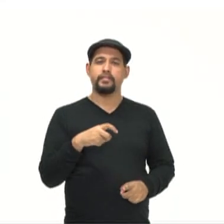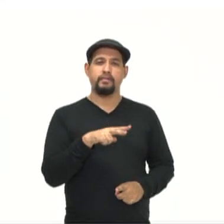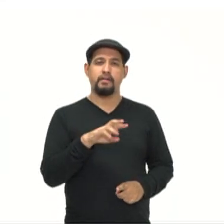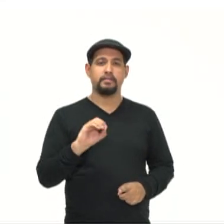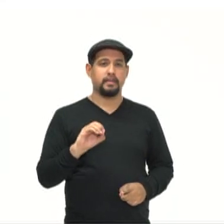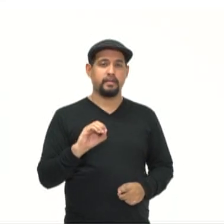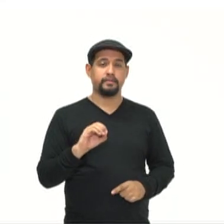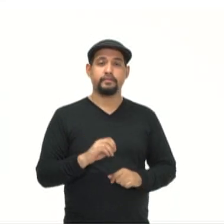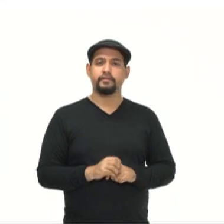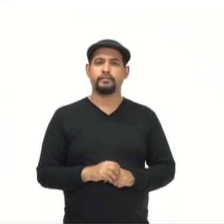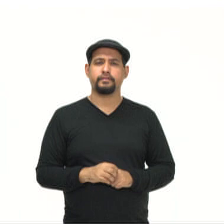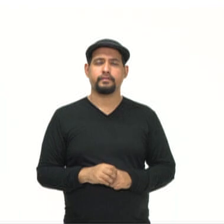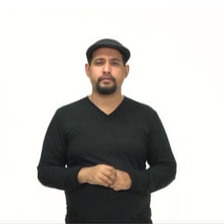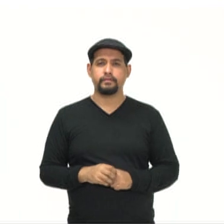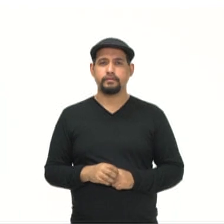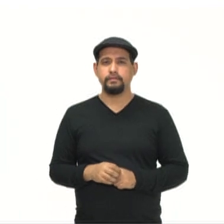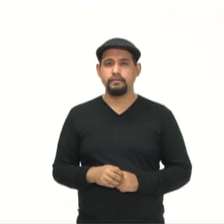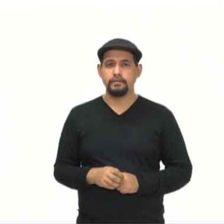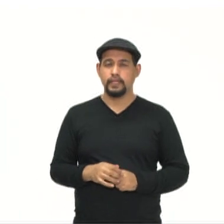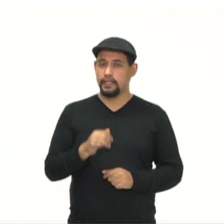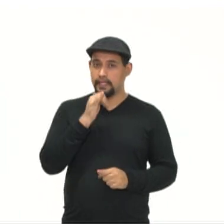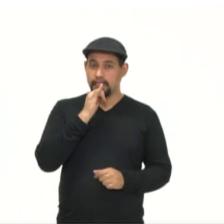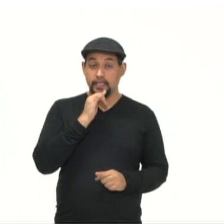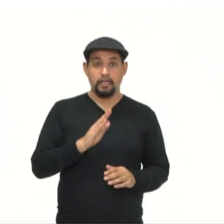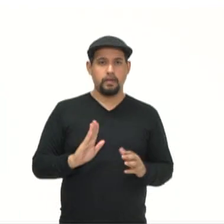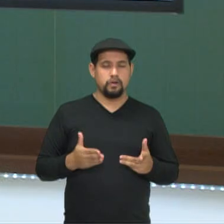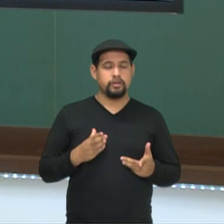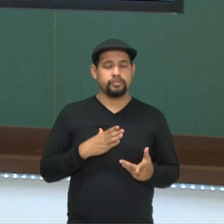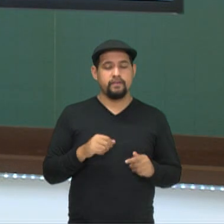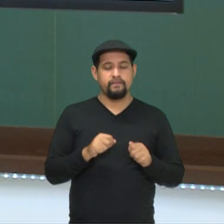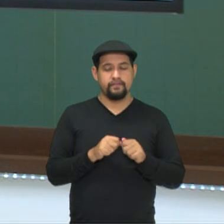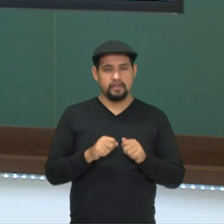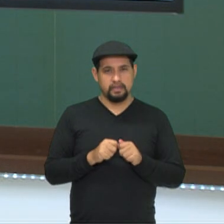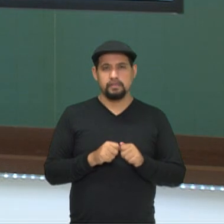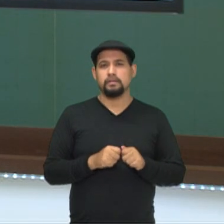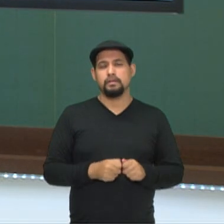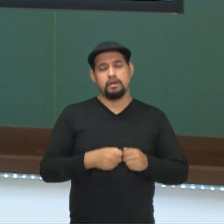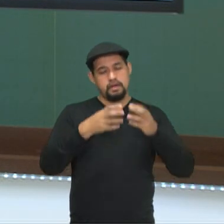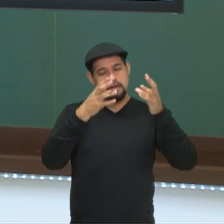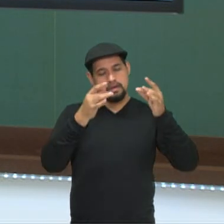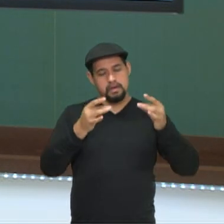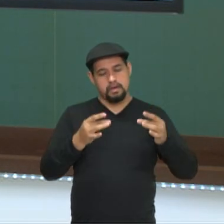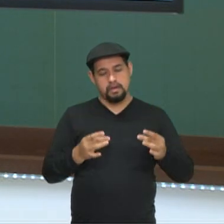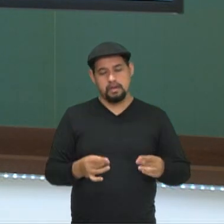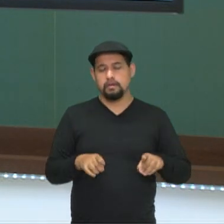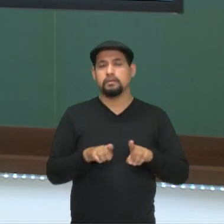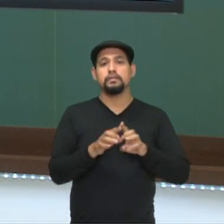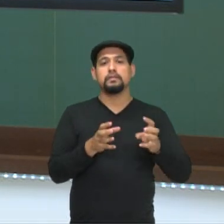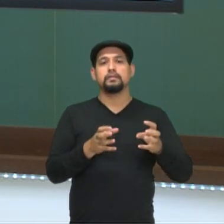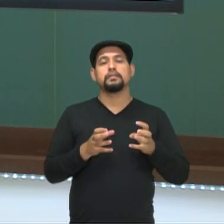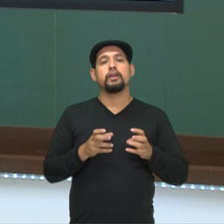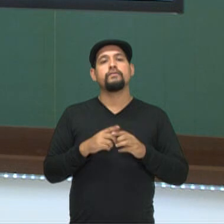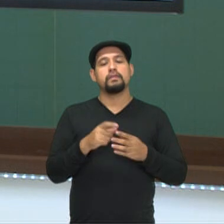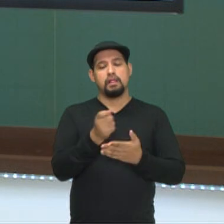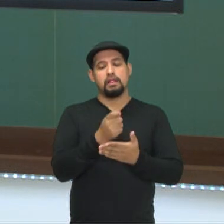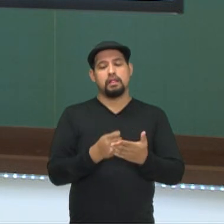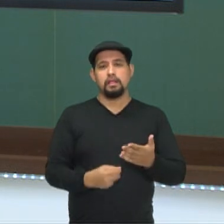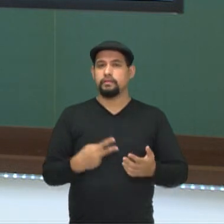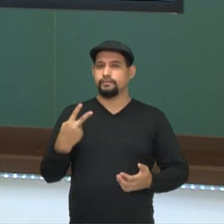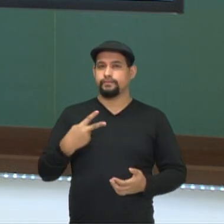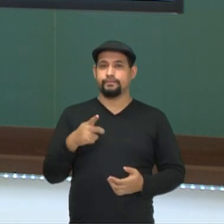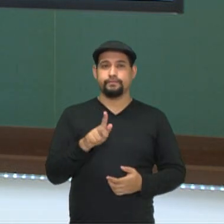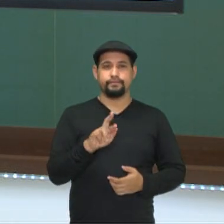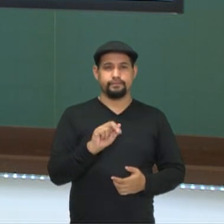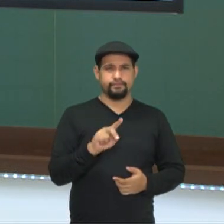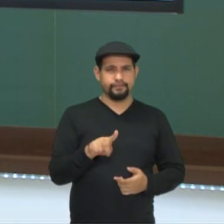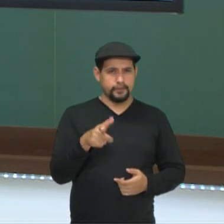= 0 quando então agora eu forneci os coeficientes e quero que você escreva a equação do